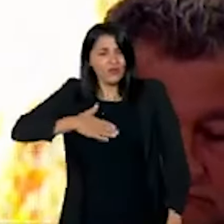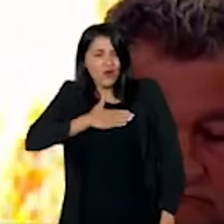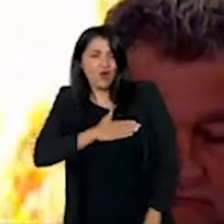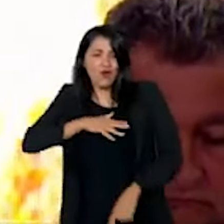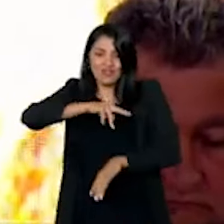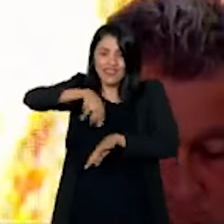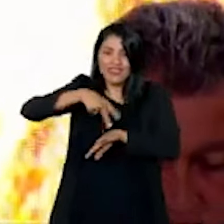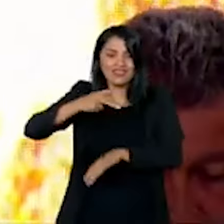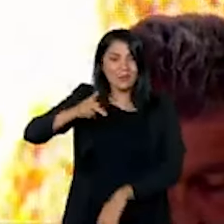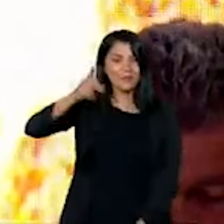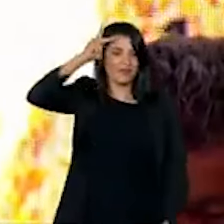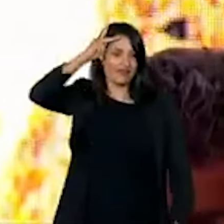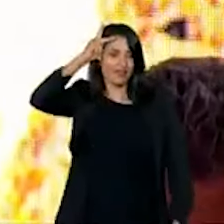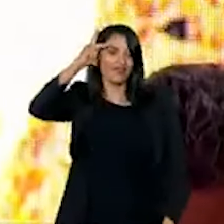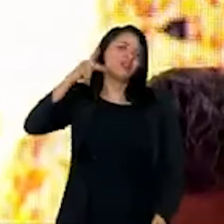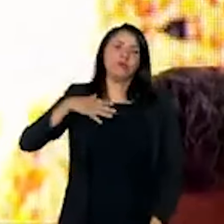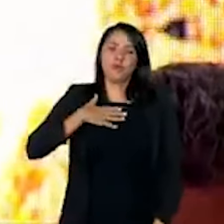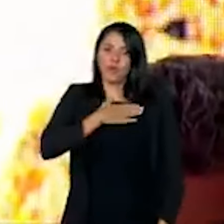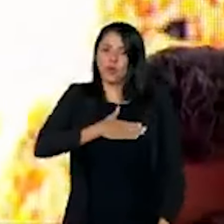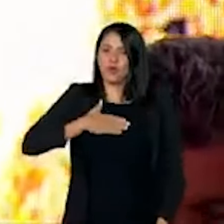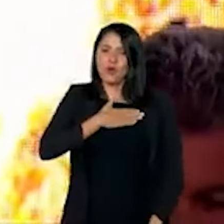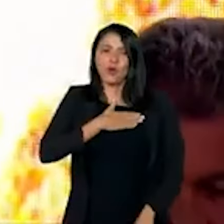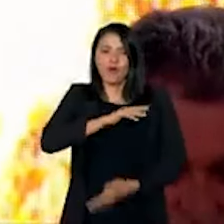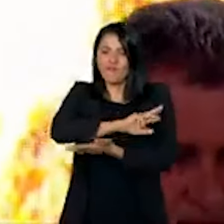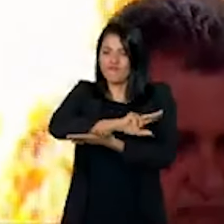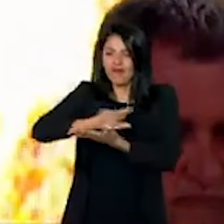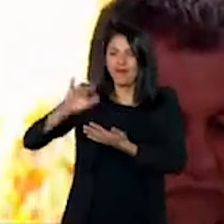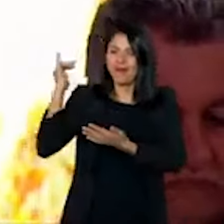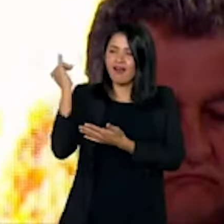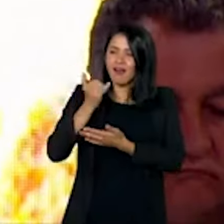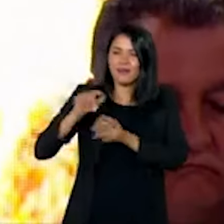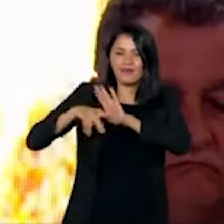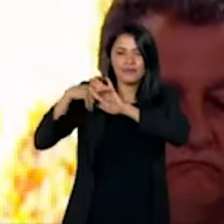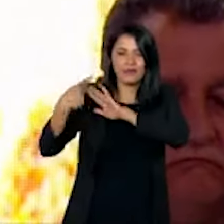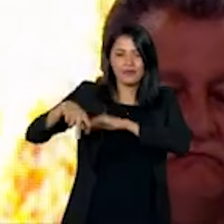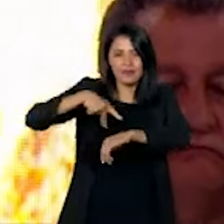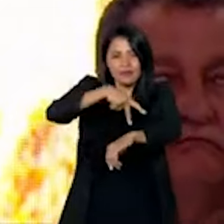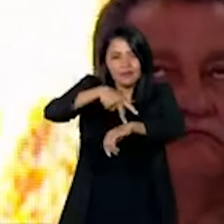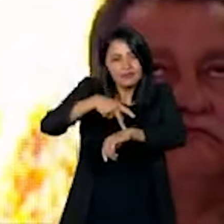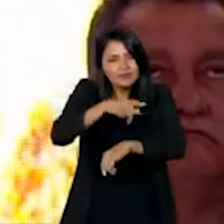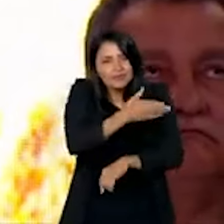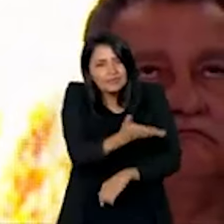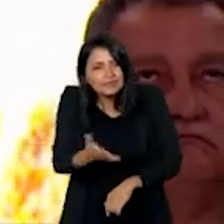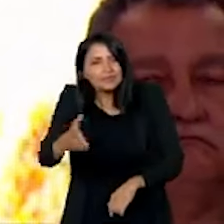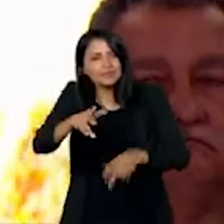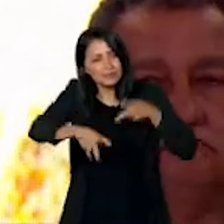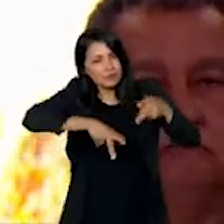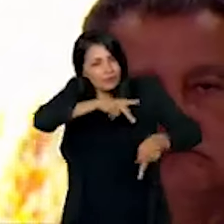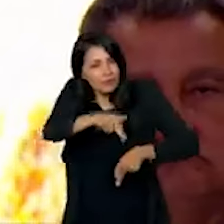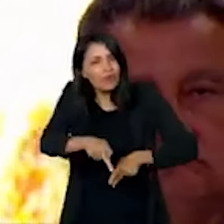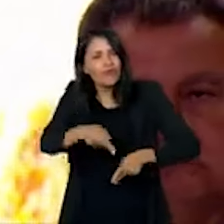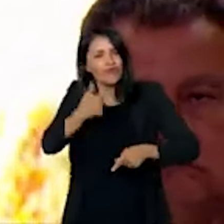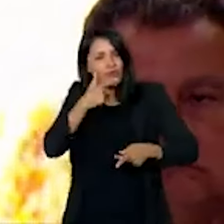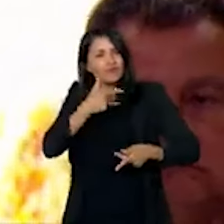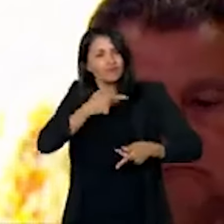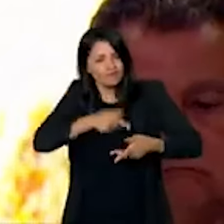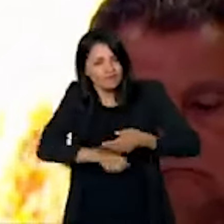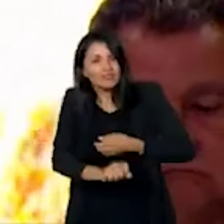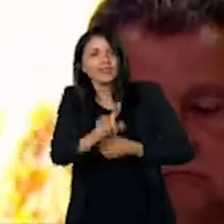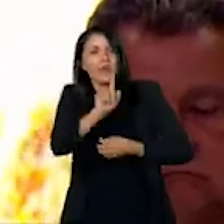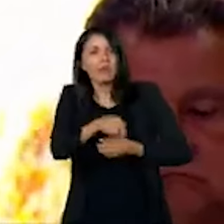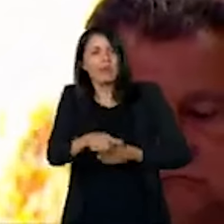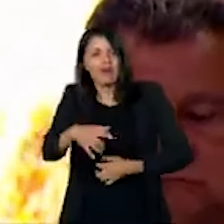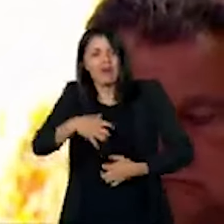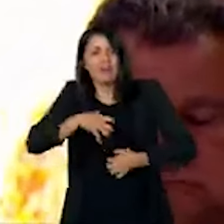de Parintins, um povo que gosta de todo o folclore desse país, esse povo nasceu para ser feliz, esse povo nasceu